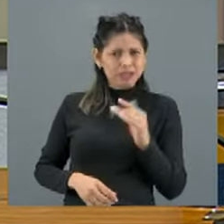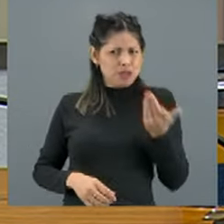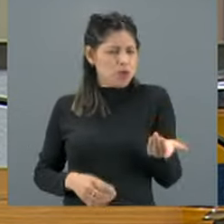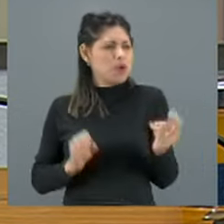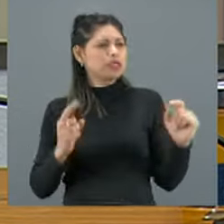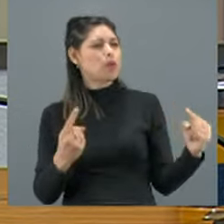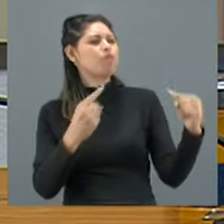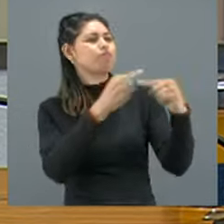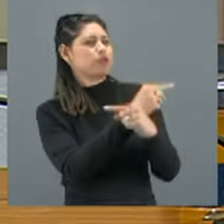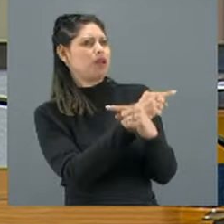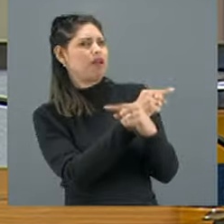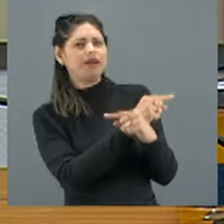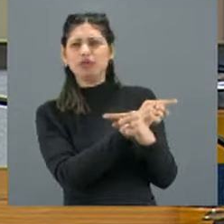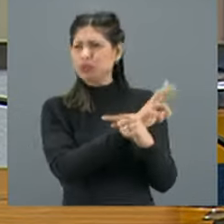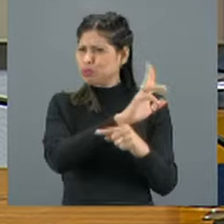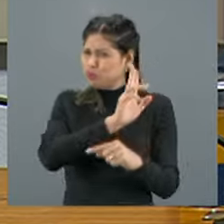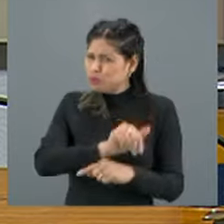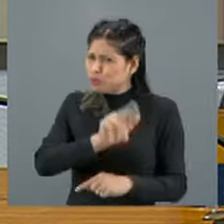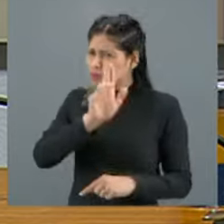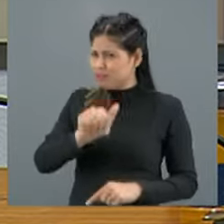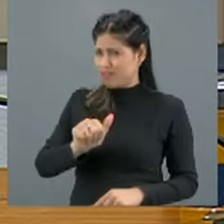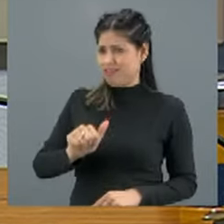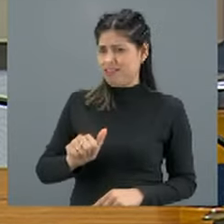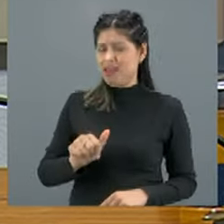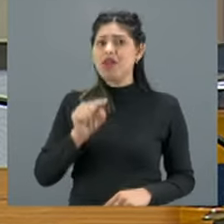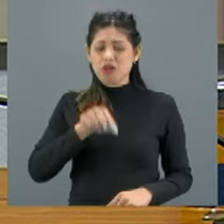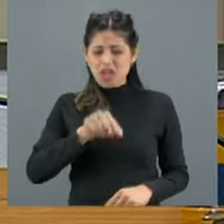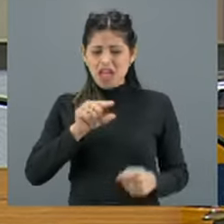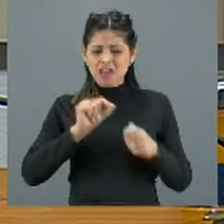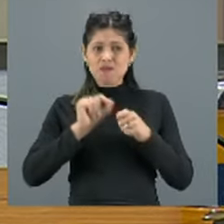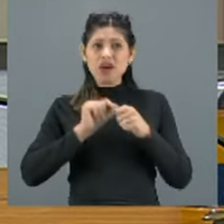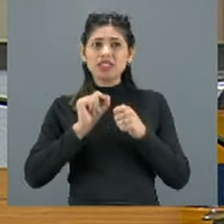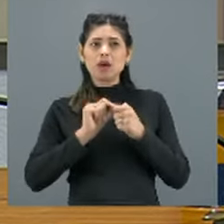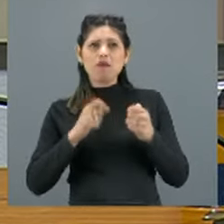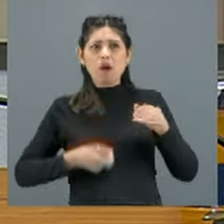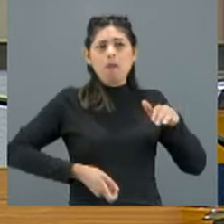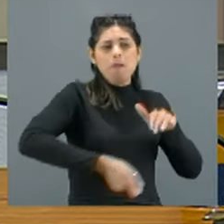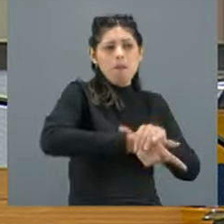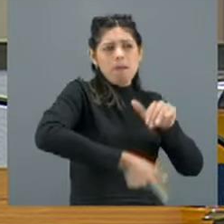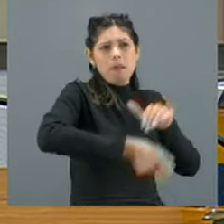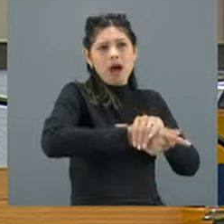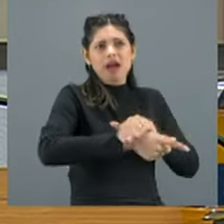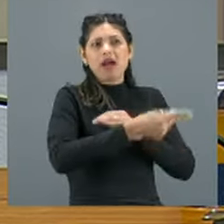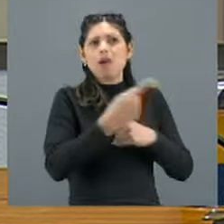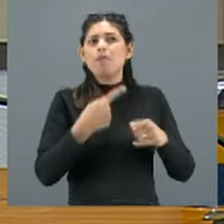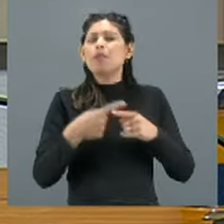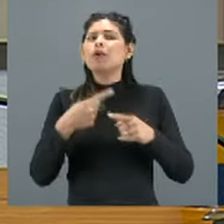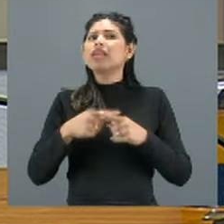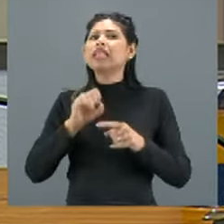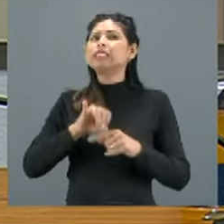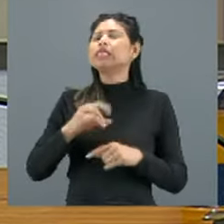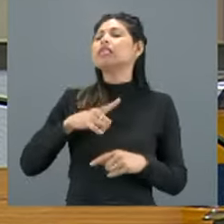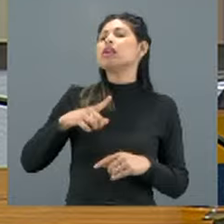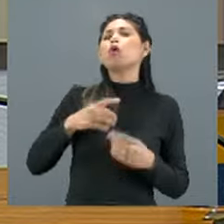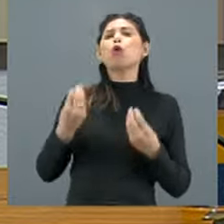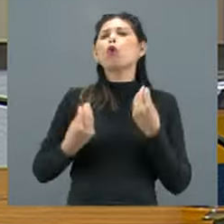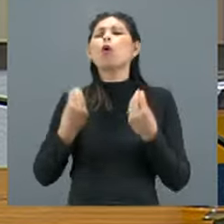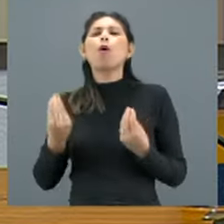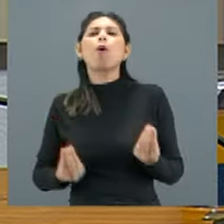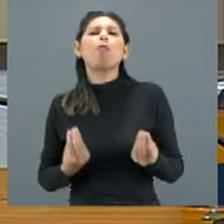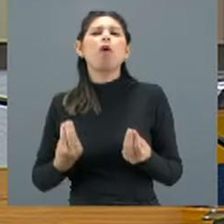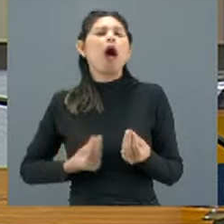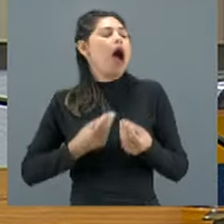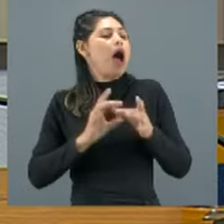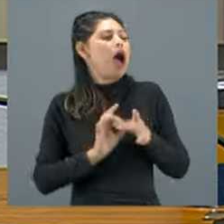senador Plínio, quem paga, manda. A agenda é feita por quem paga. A forma de exclusão, ela pode ser ele determinando, ou mesmo